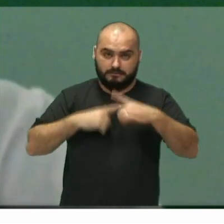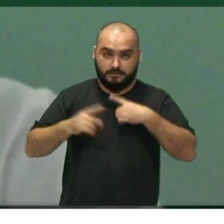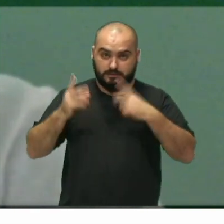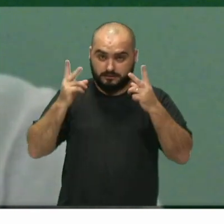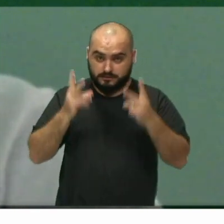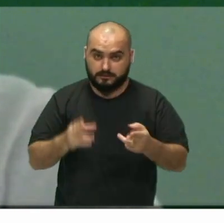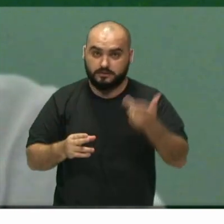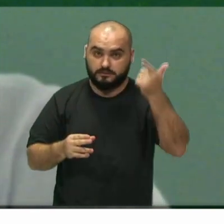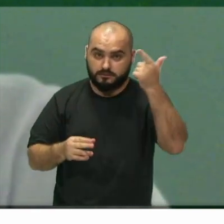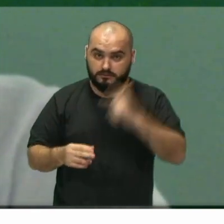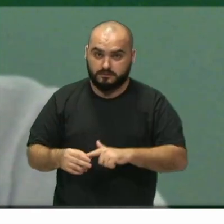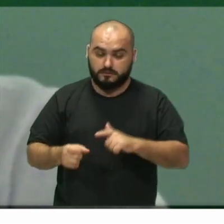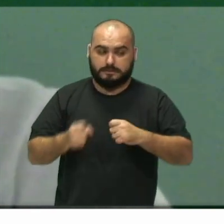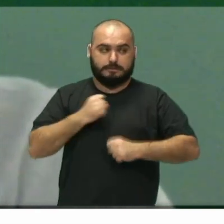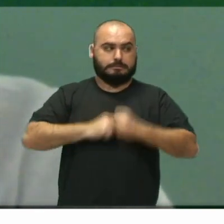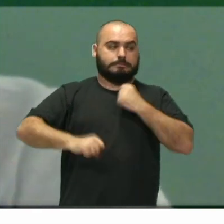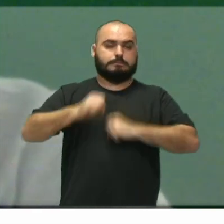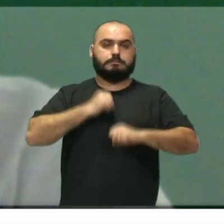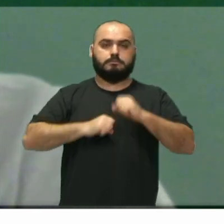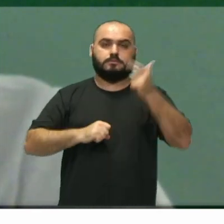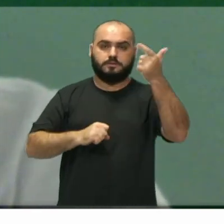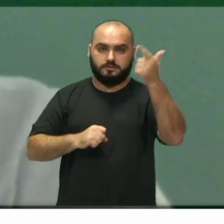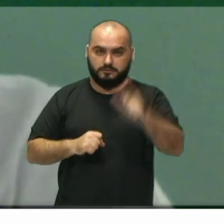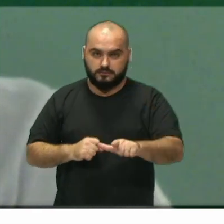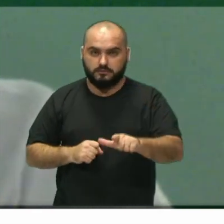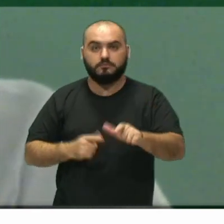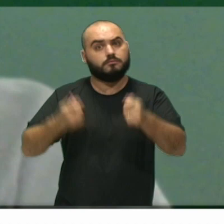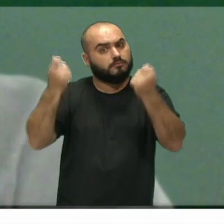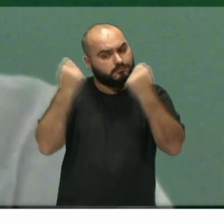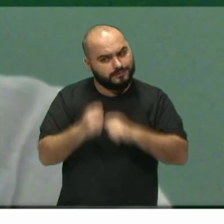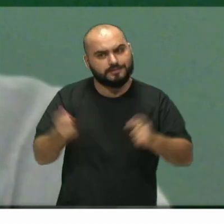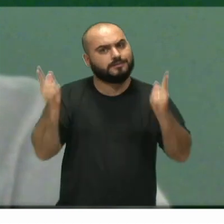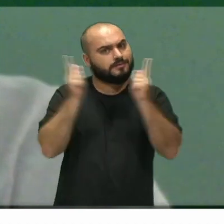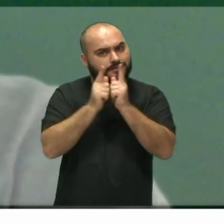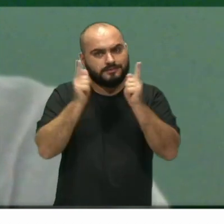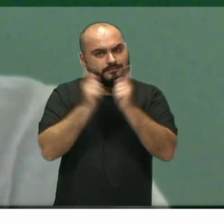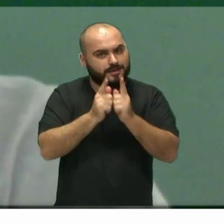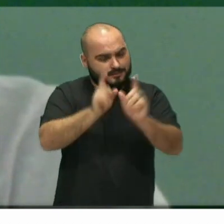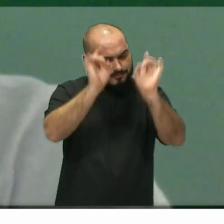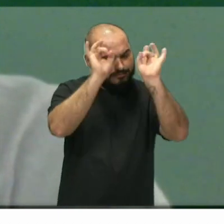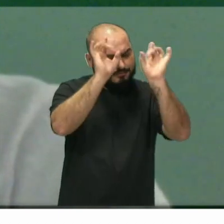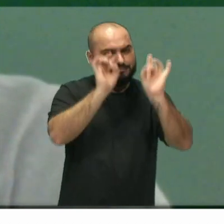com sintomas de ansiedade, eu tenho que buscar um atendimento especializado.